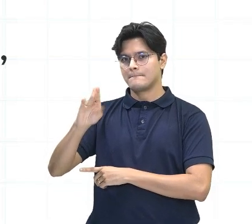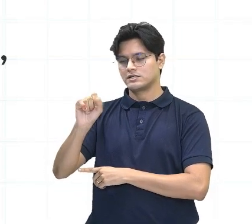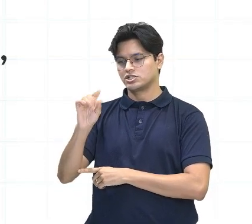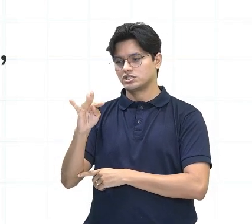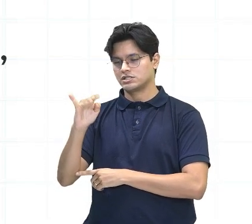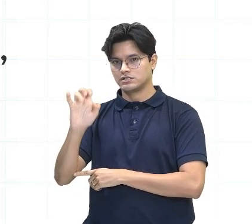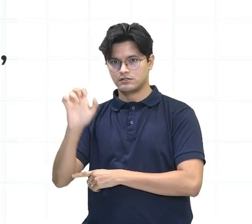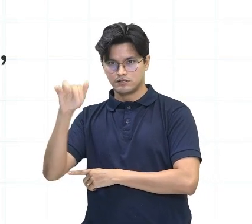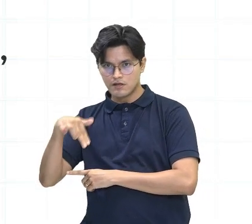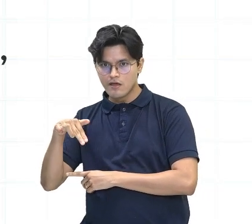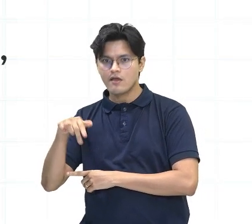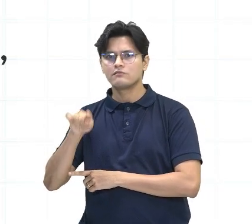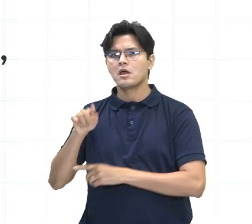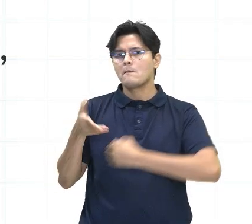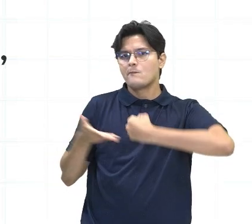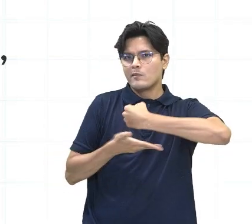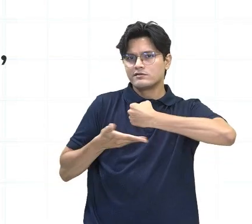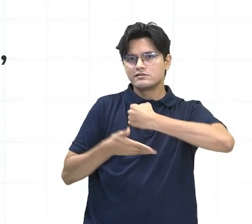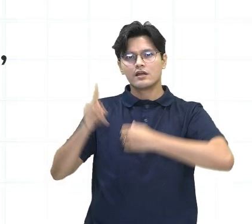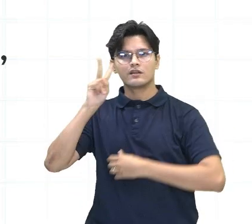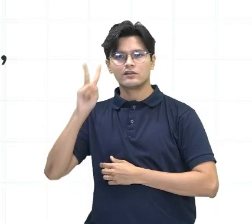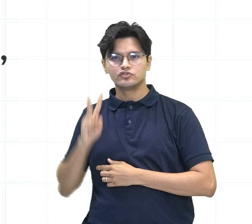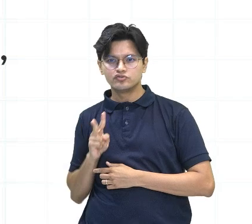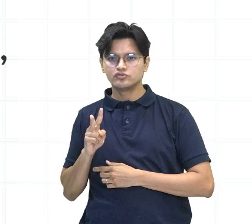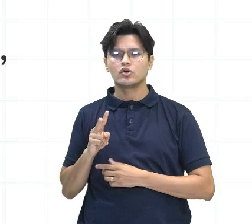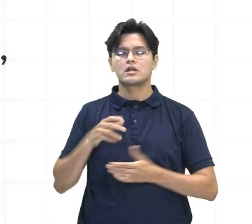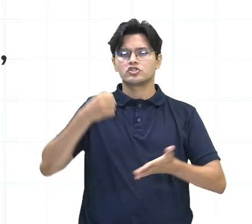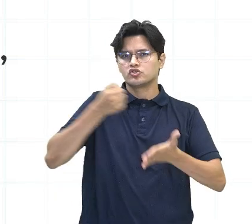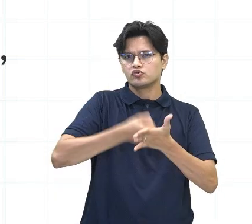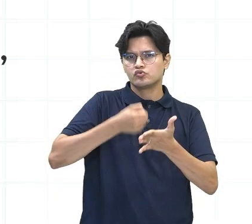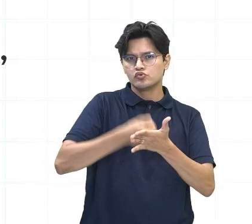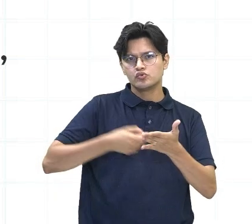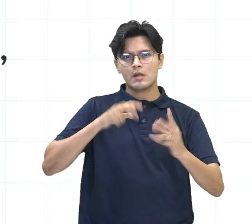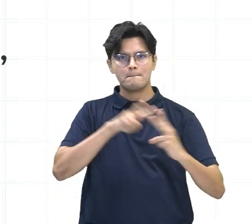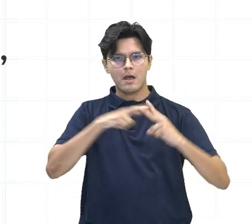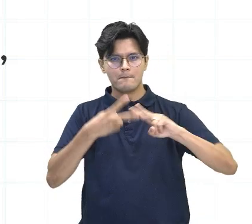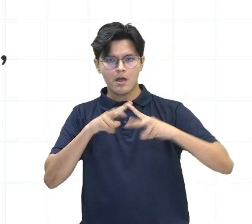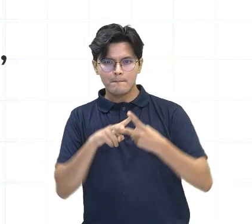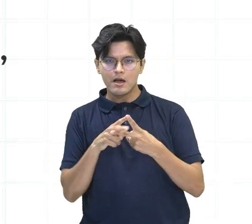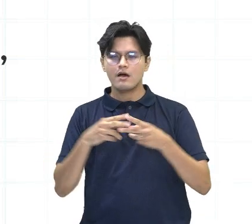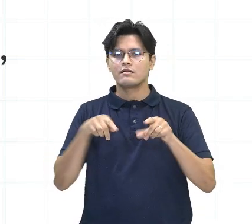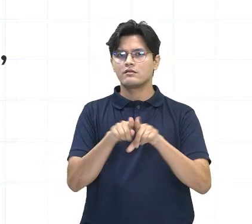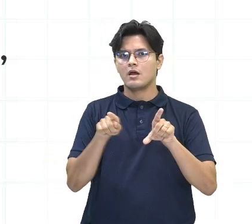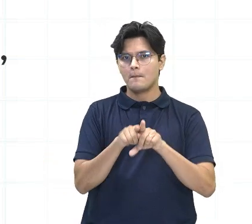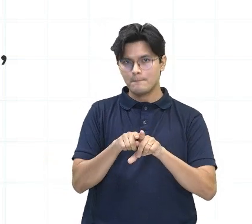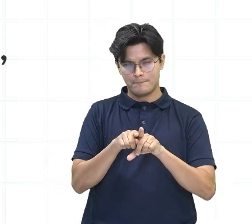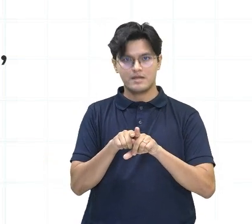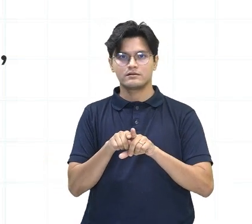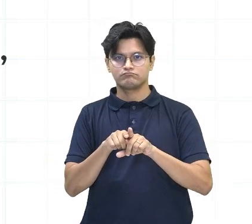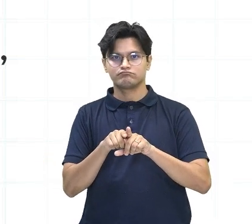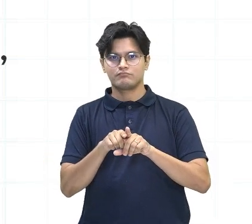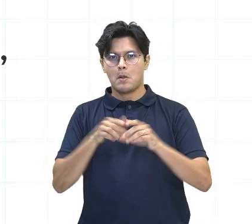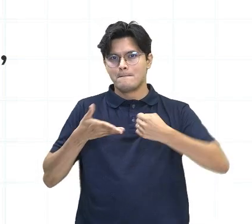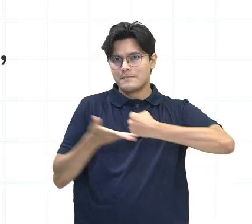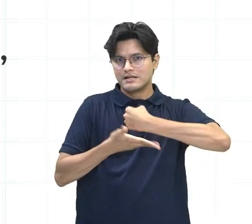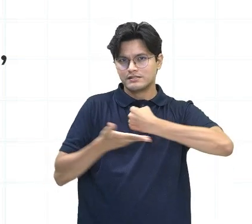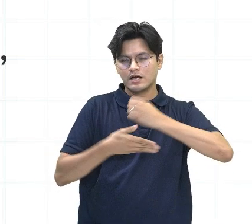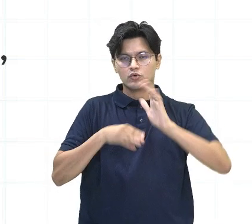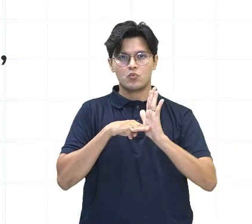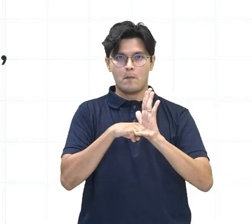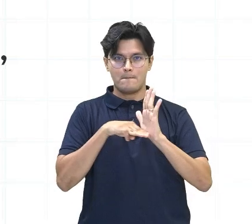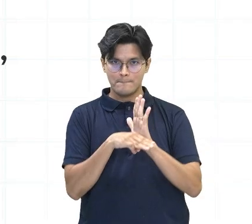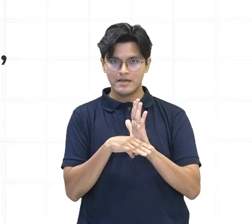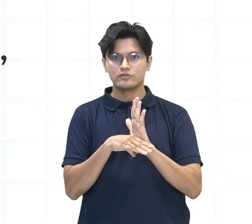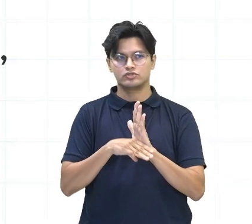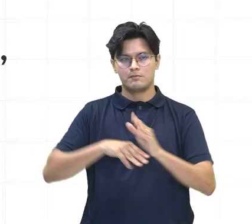combate do pai de David e no método de treinamento militar desenvolvido por Georges Hebert.